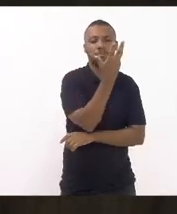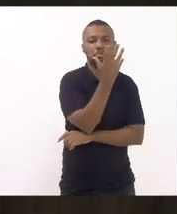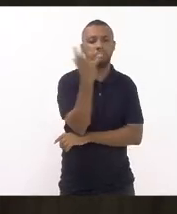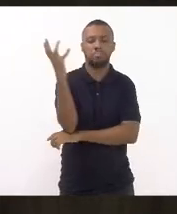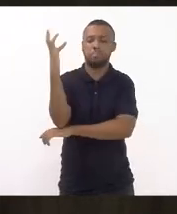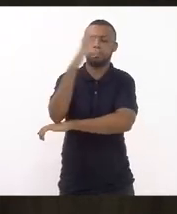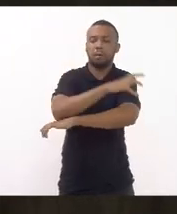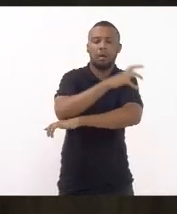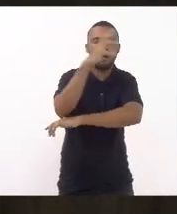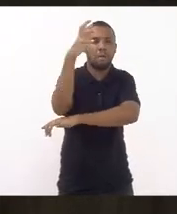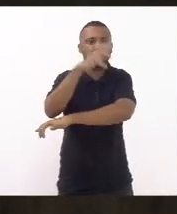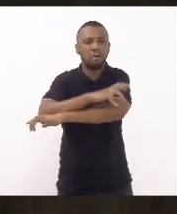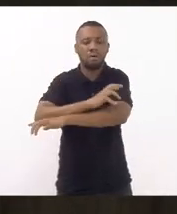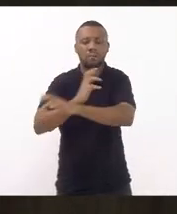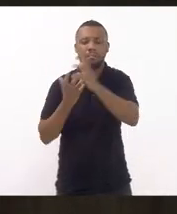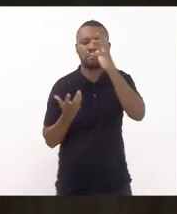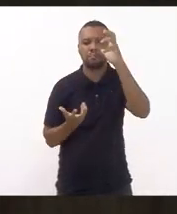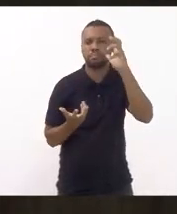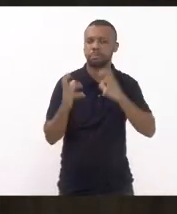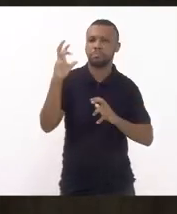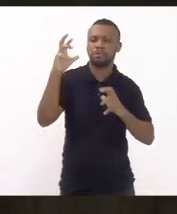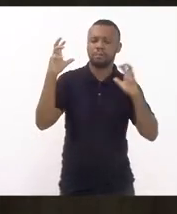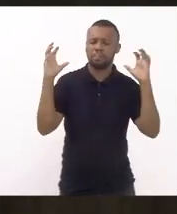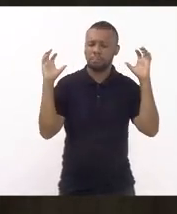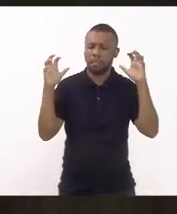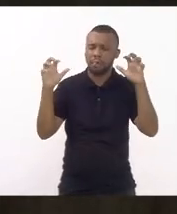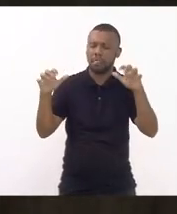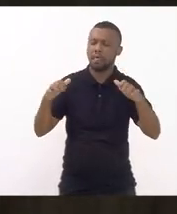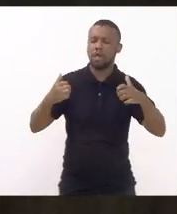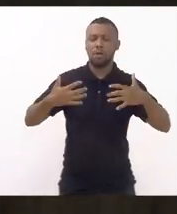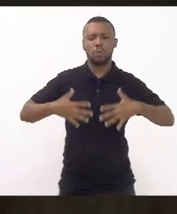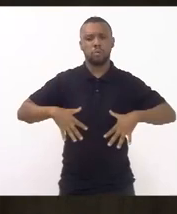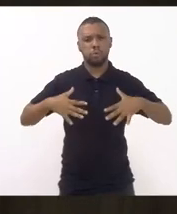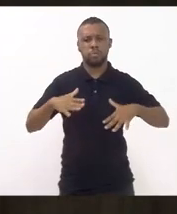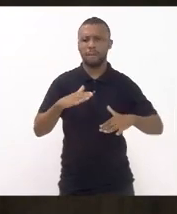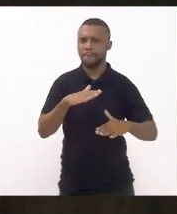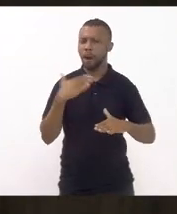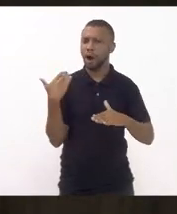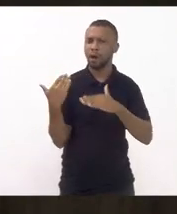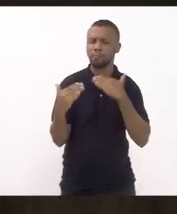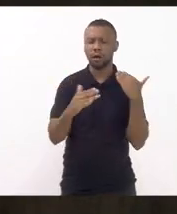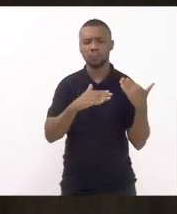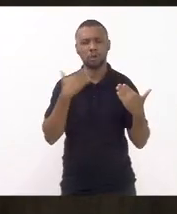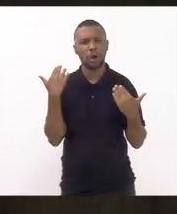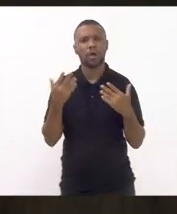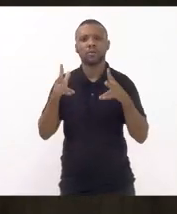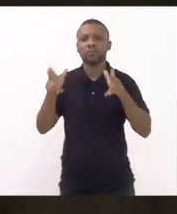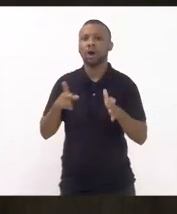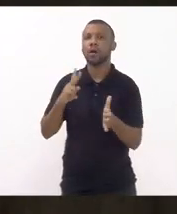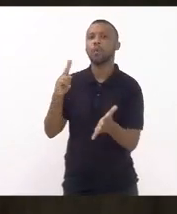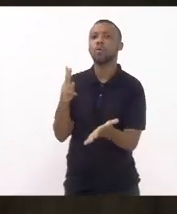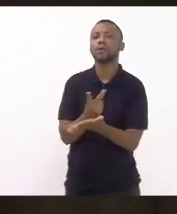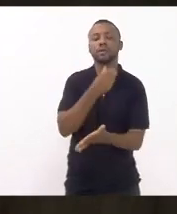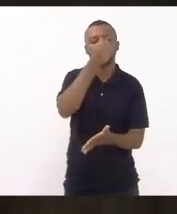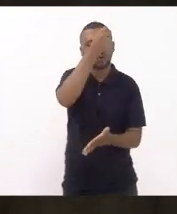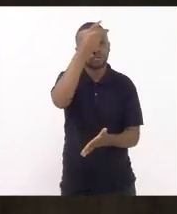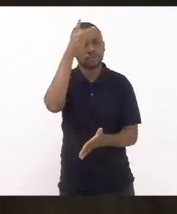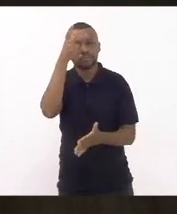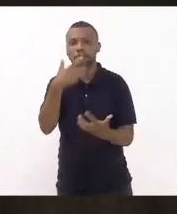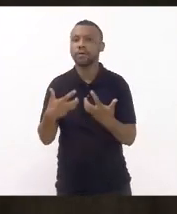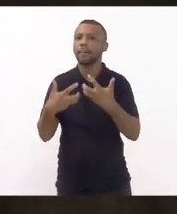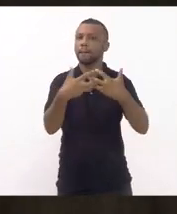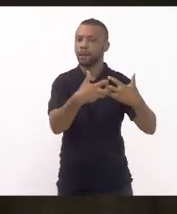tragédias, catástrofes, calamidades, como recentemente aconteceu no município de